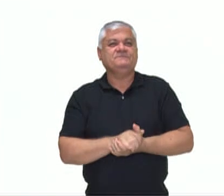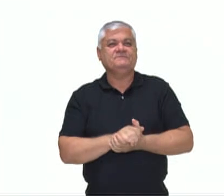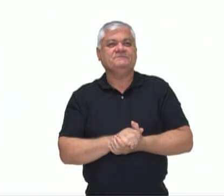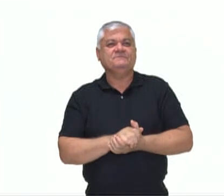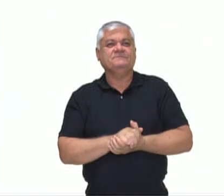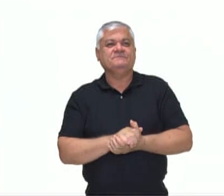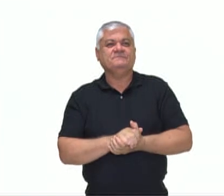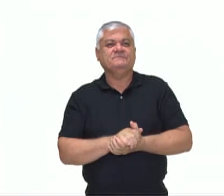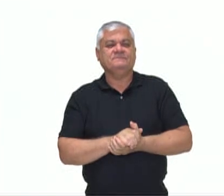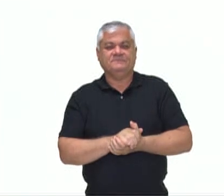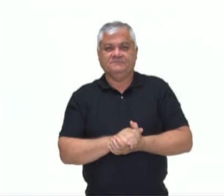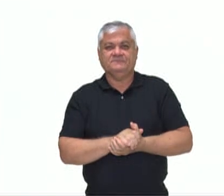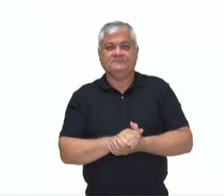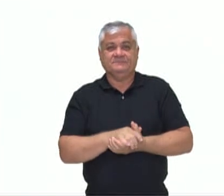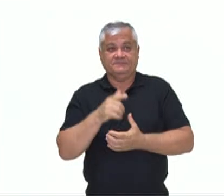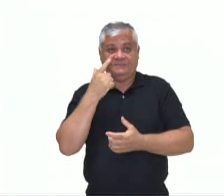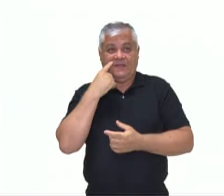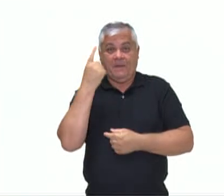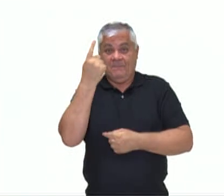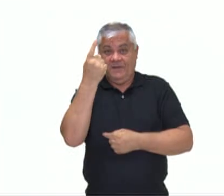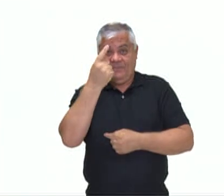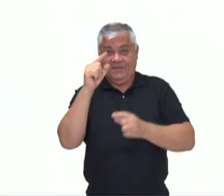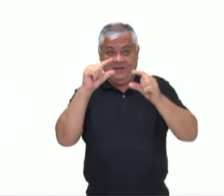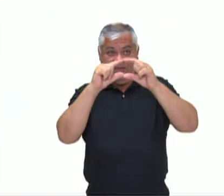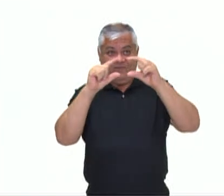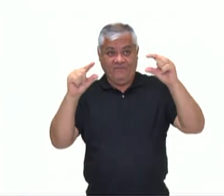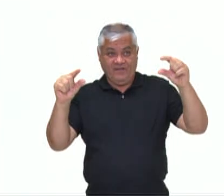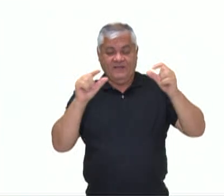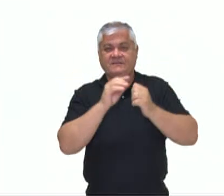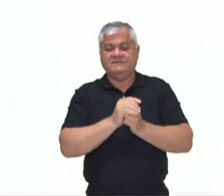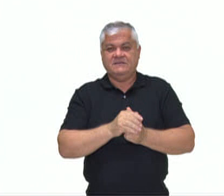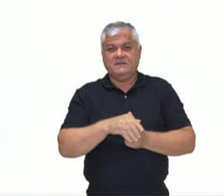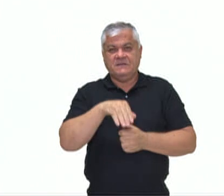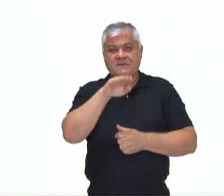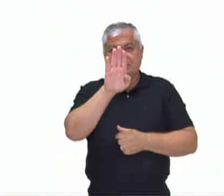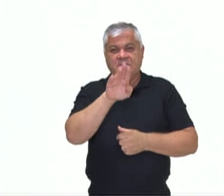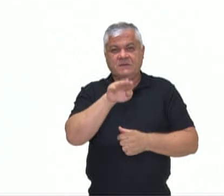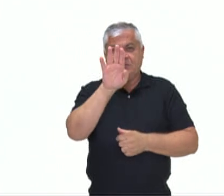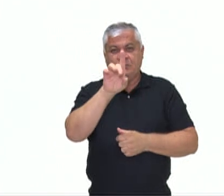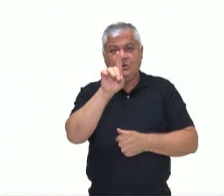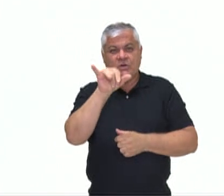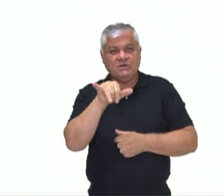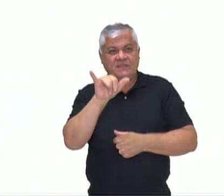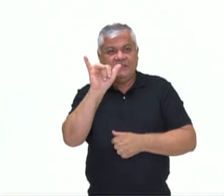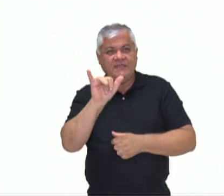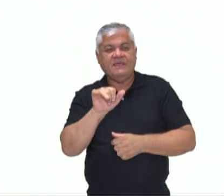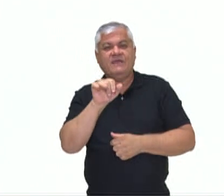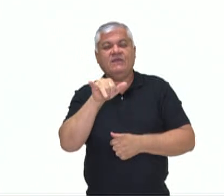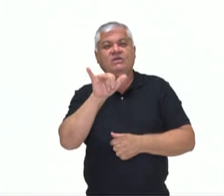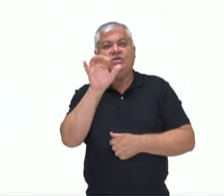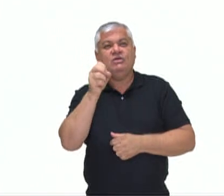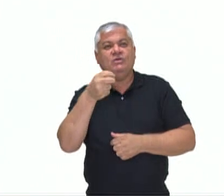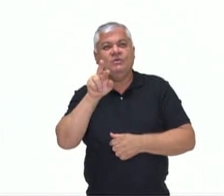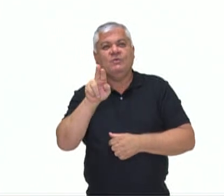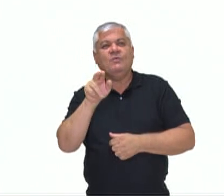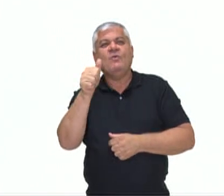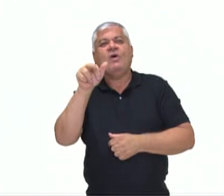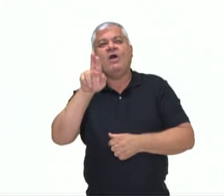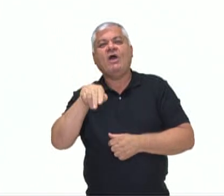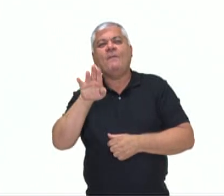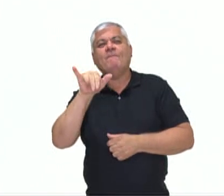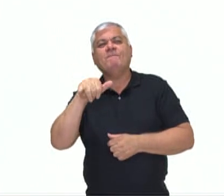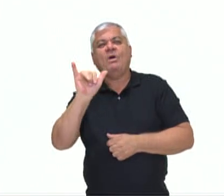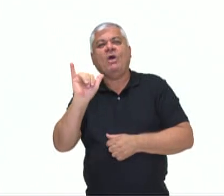fala ali, ó, Buddy, you're a boy, make a big noise. Vamos responder a question 1. Select